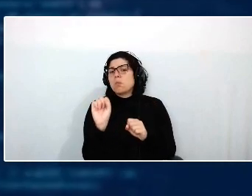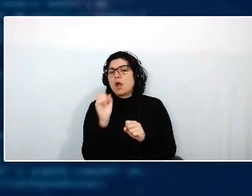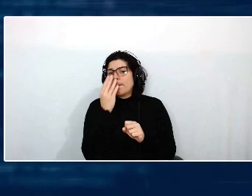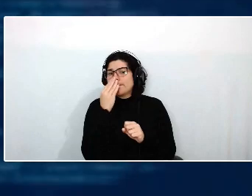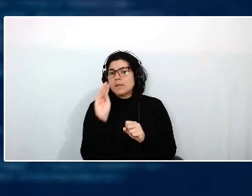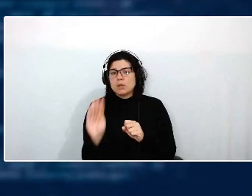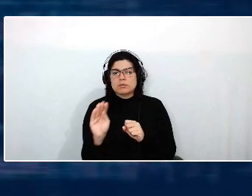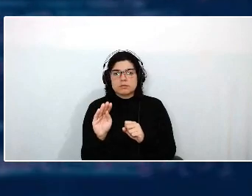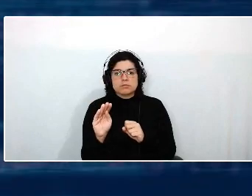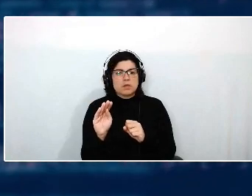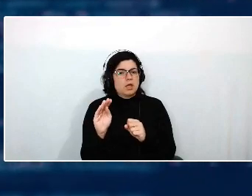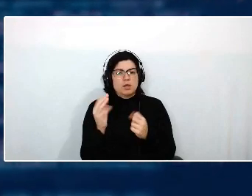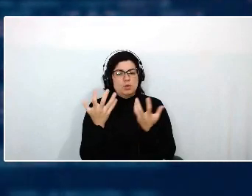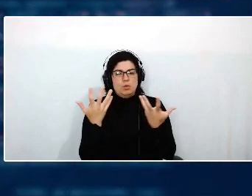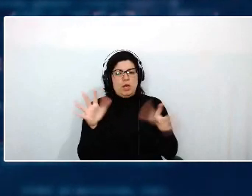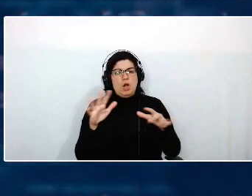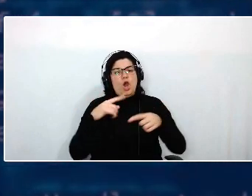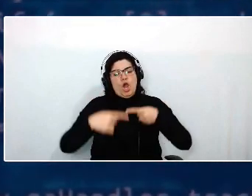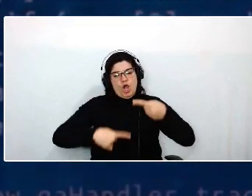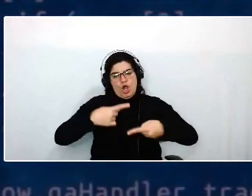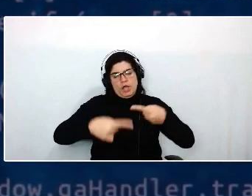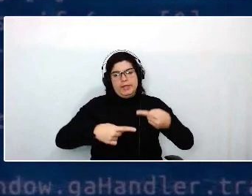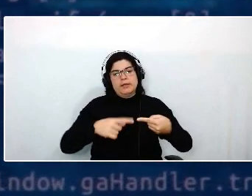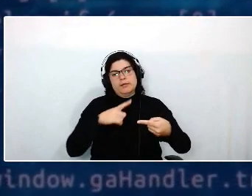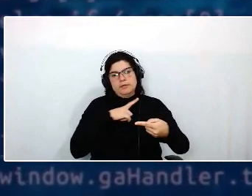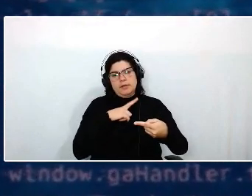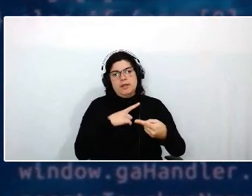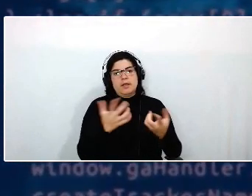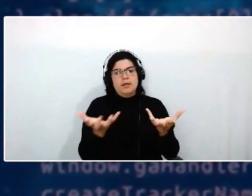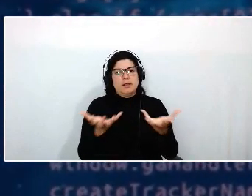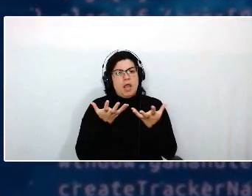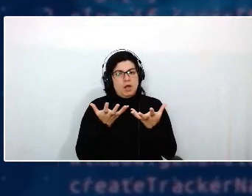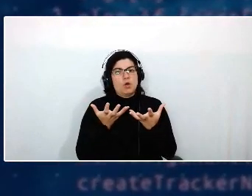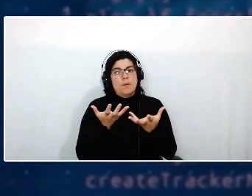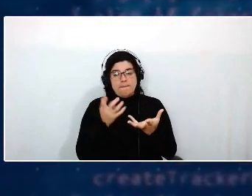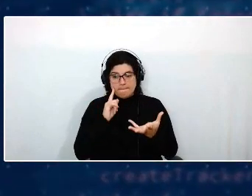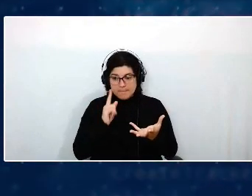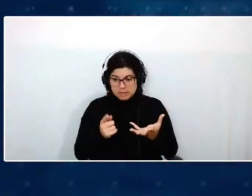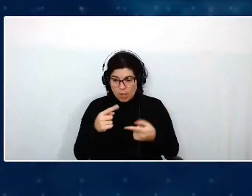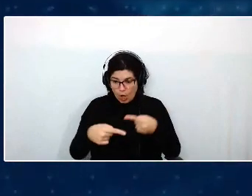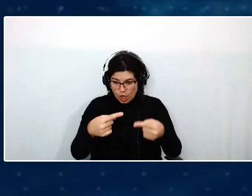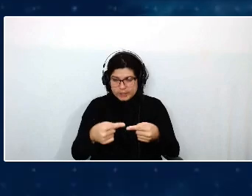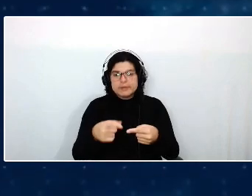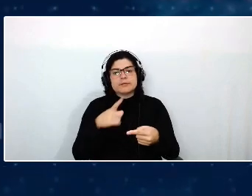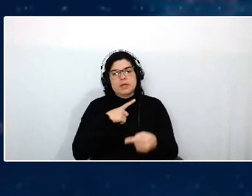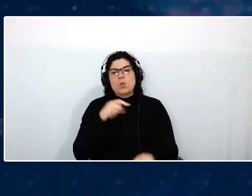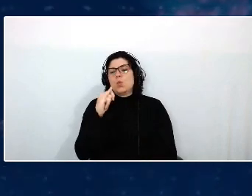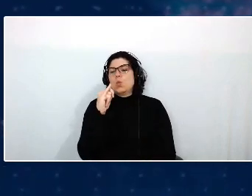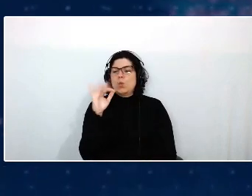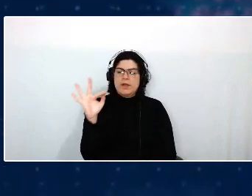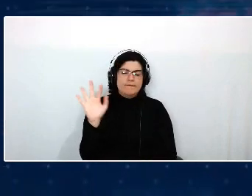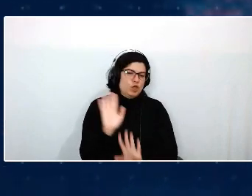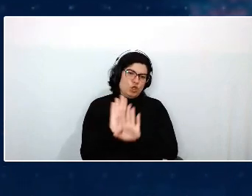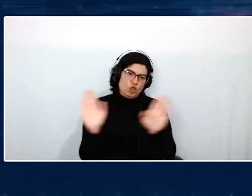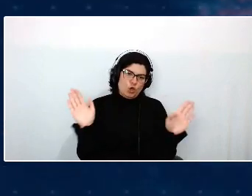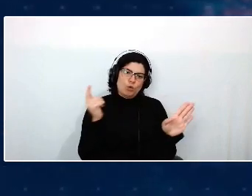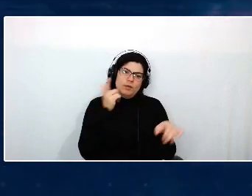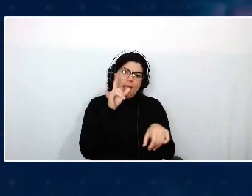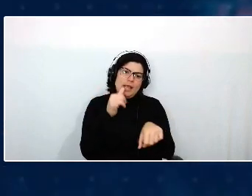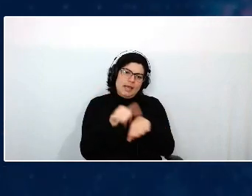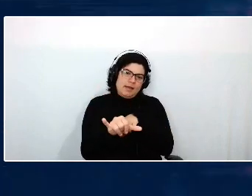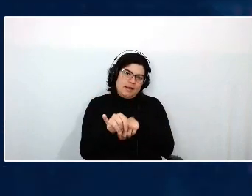quero que a aplicação rode quando eu estou buildando. Eu quero que ela rode quando eu mandar rodar. Então tem que ter esse ifzinho aí só para dar uma enganada ali, mas